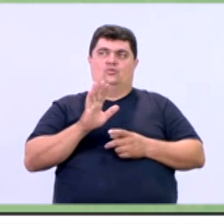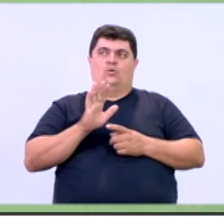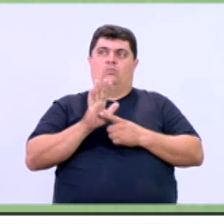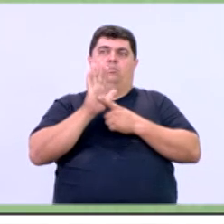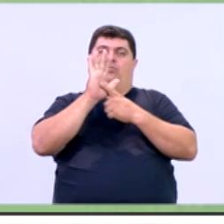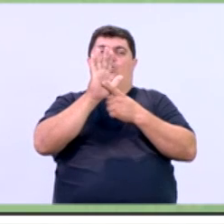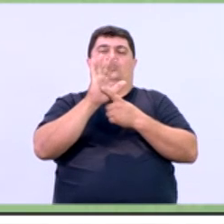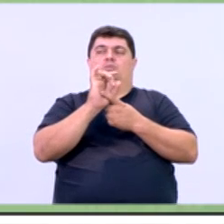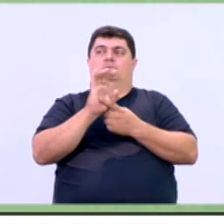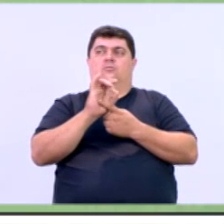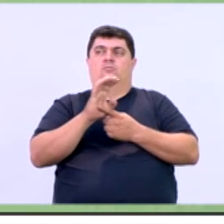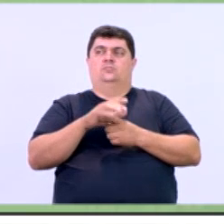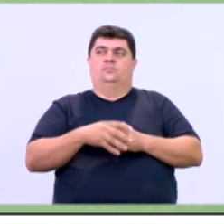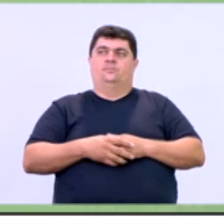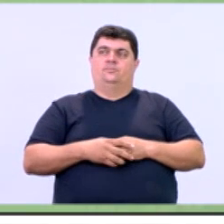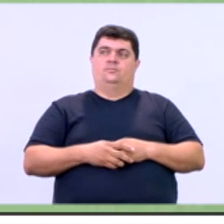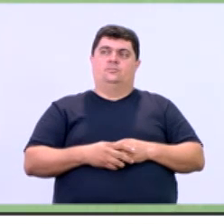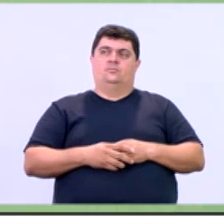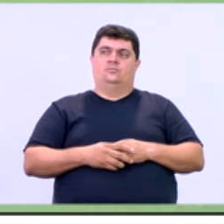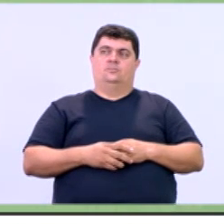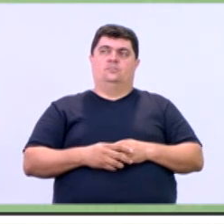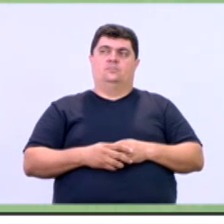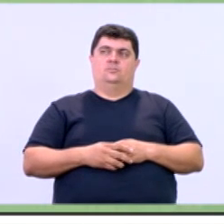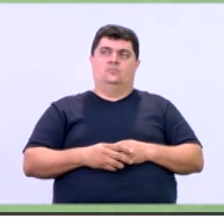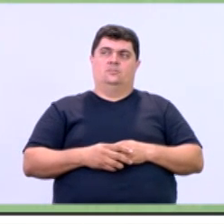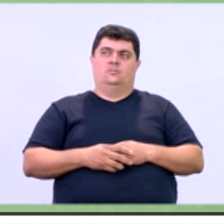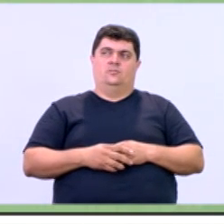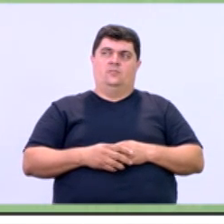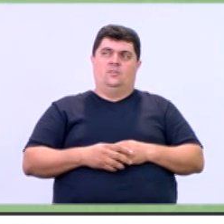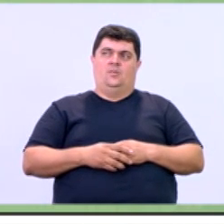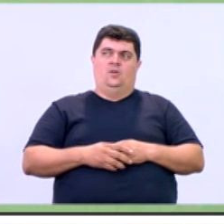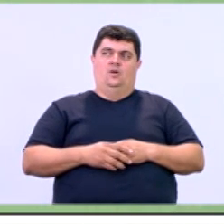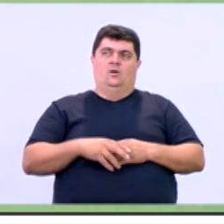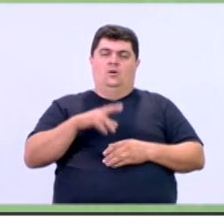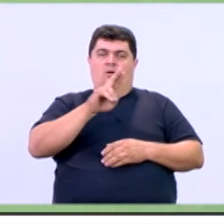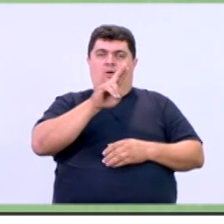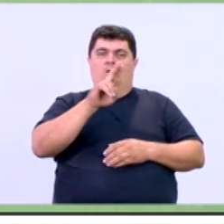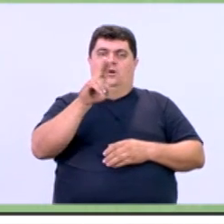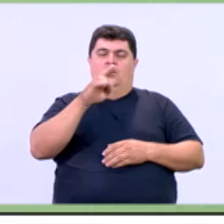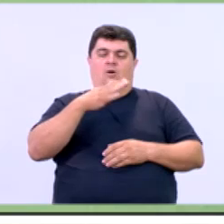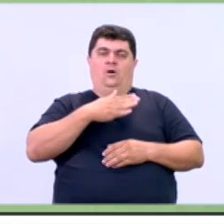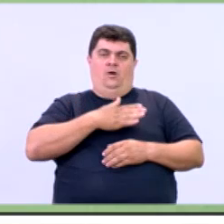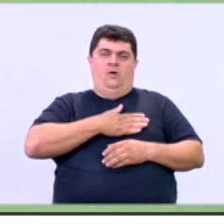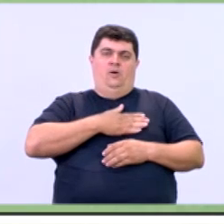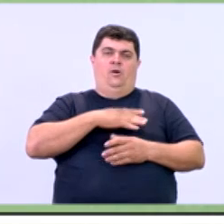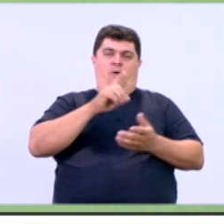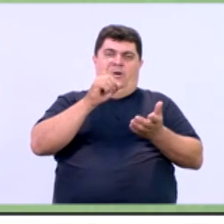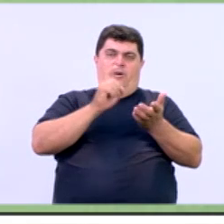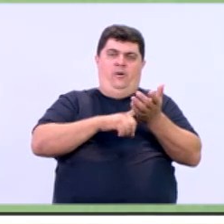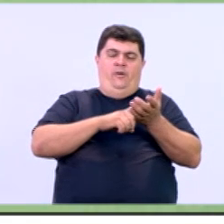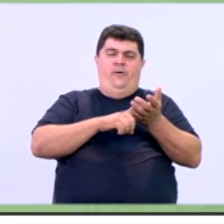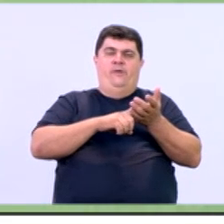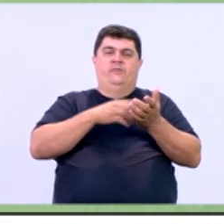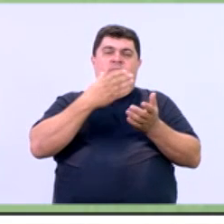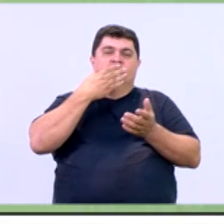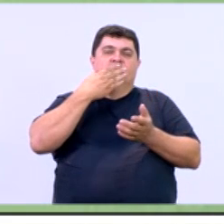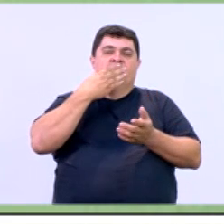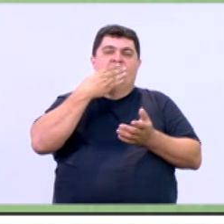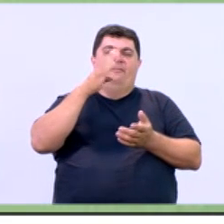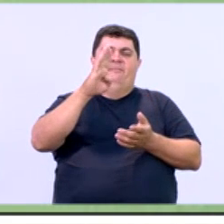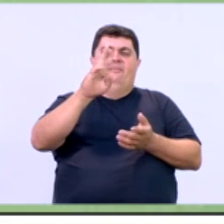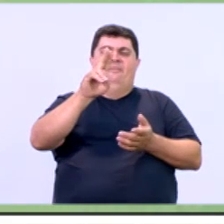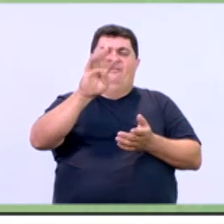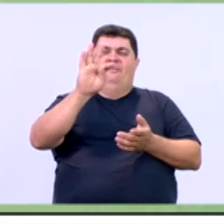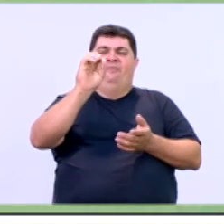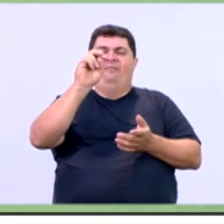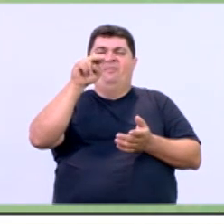tá? E ele é do tipo que? Um nome, botão, do tipo button.